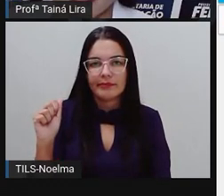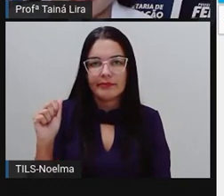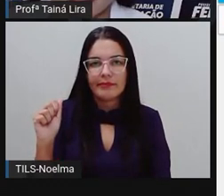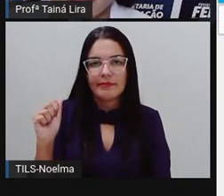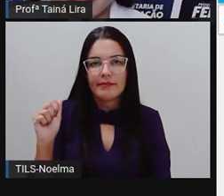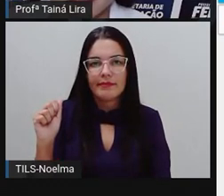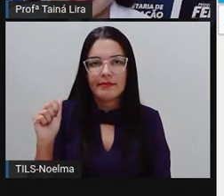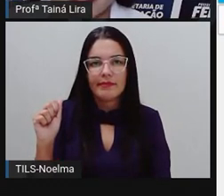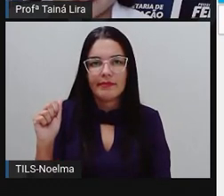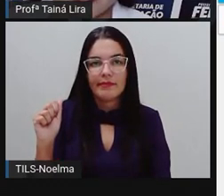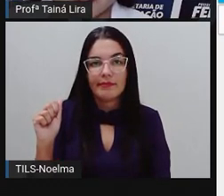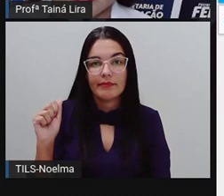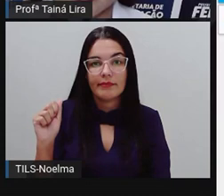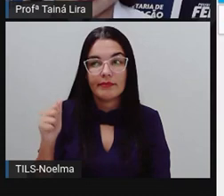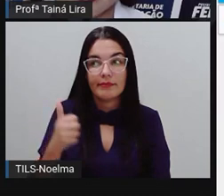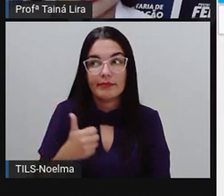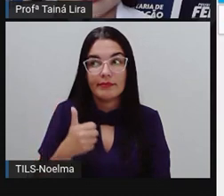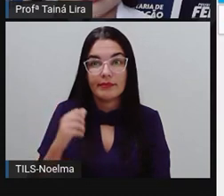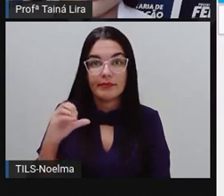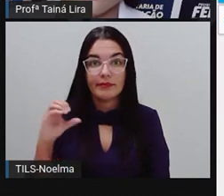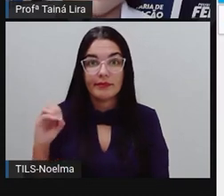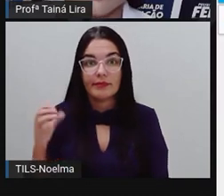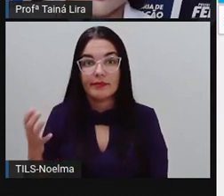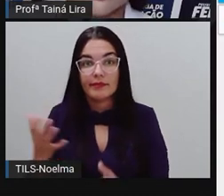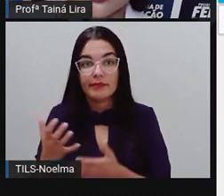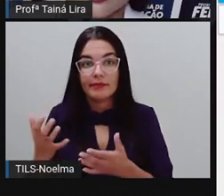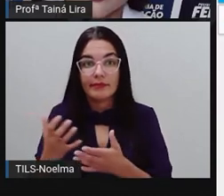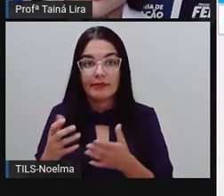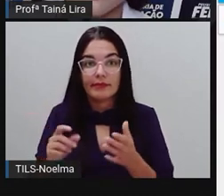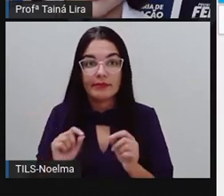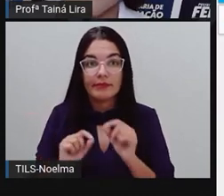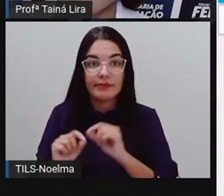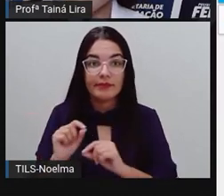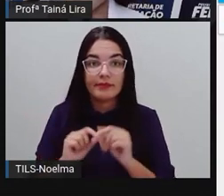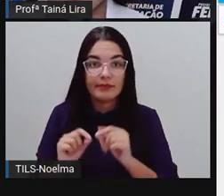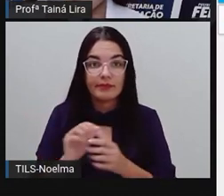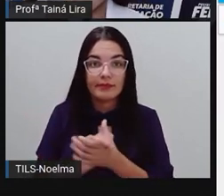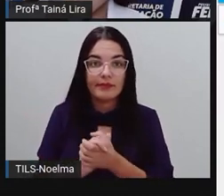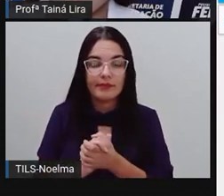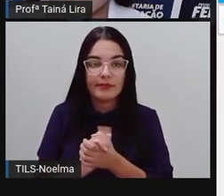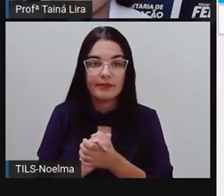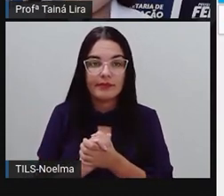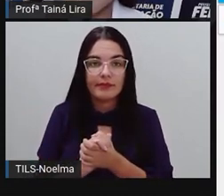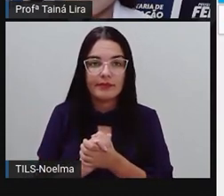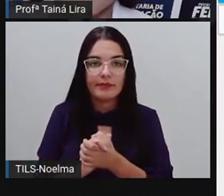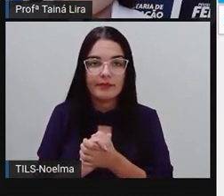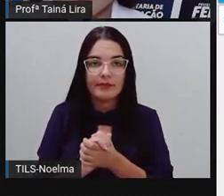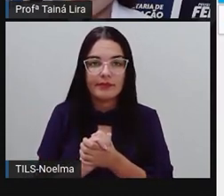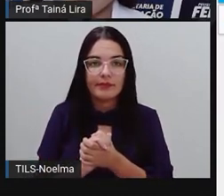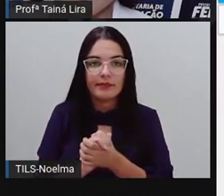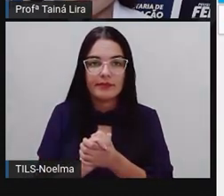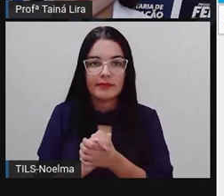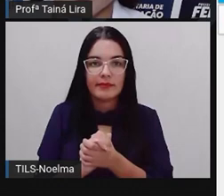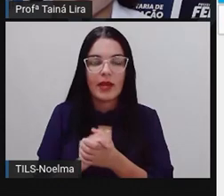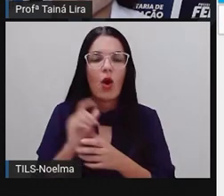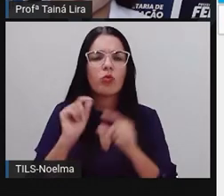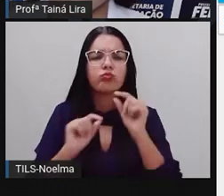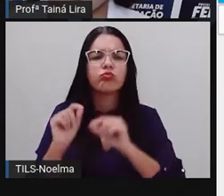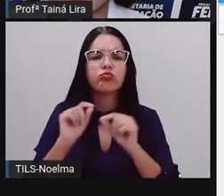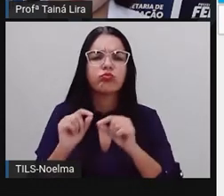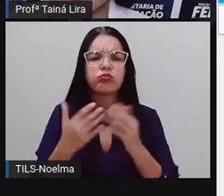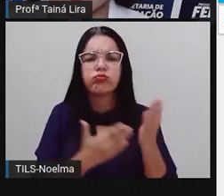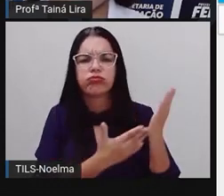Bom vamos lá para 10 só falta mais dois não é vamos lá o que eram aí os